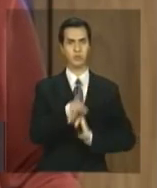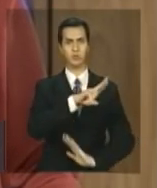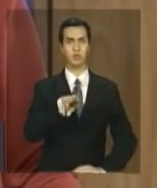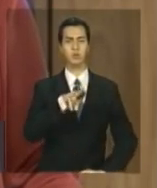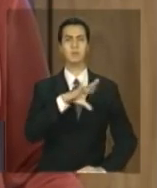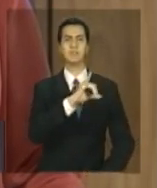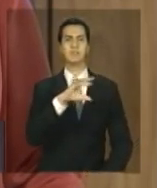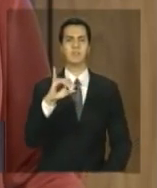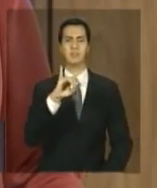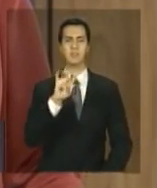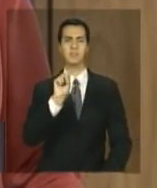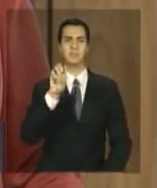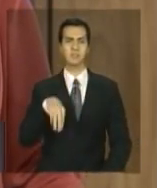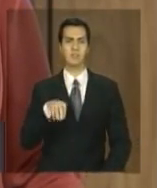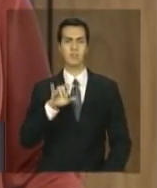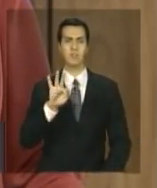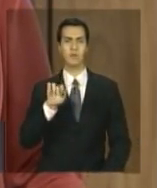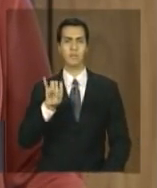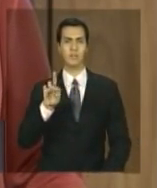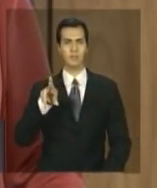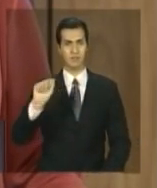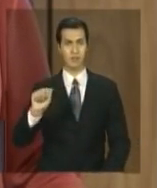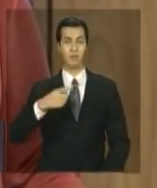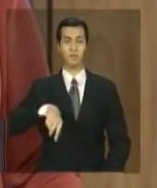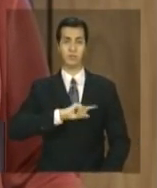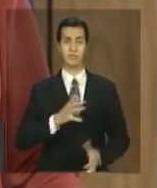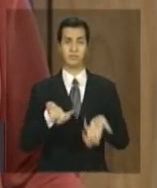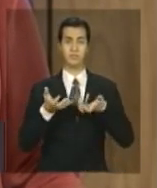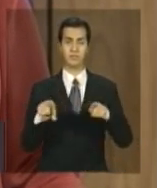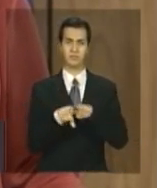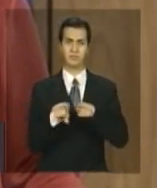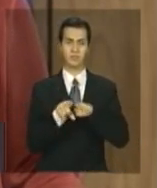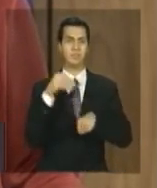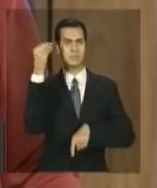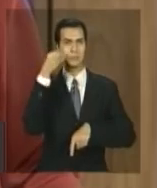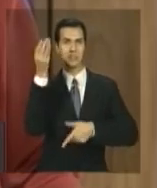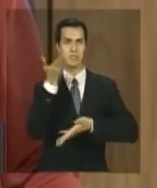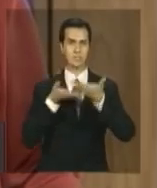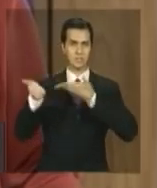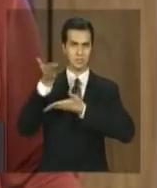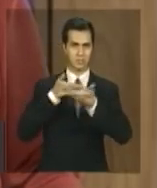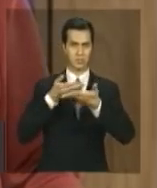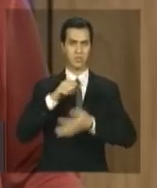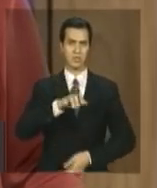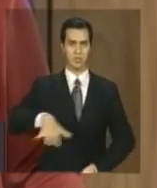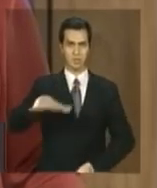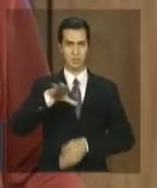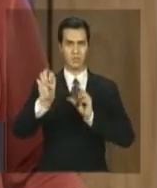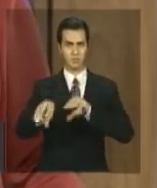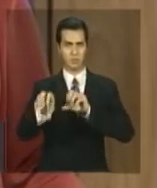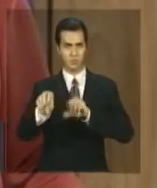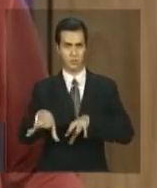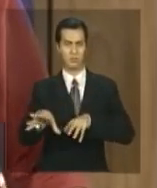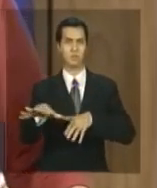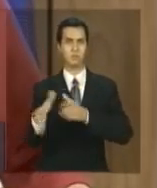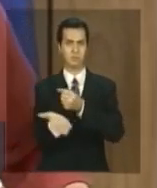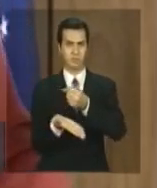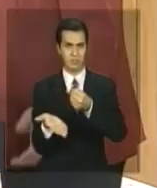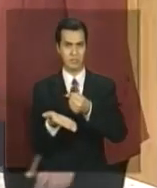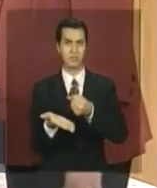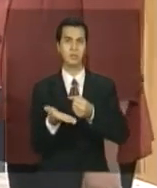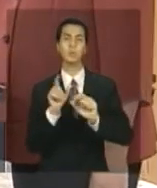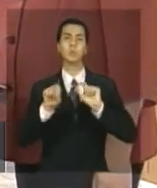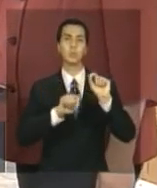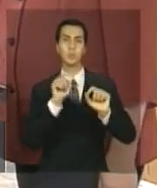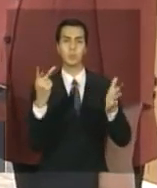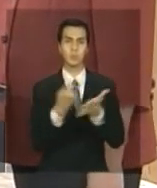Fronteiras. Queremos também intensificar a troca de experiências na área da educação básica, em que